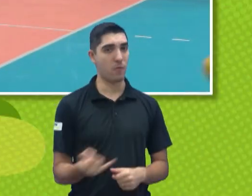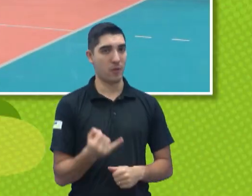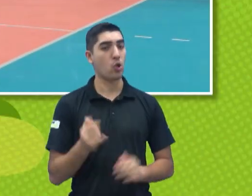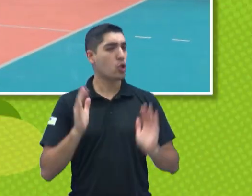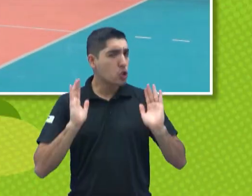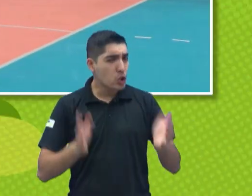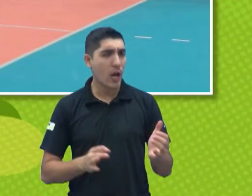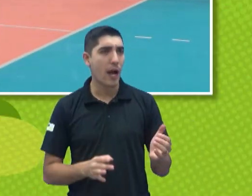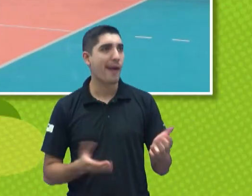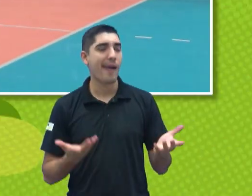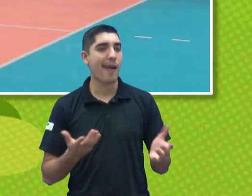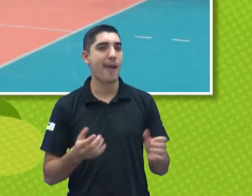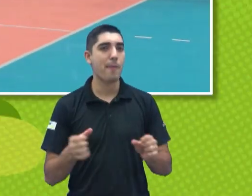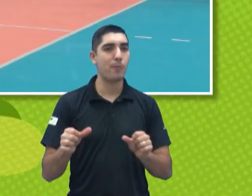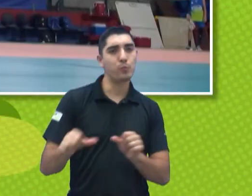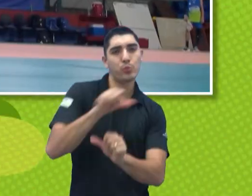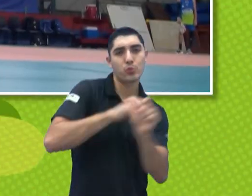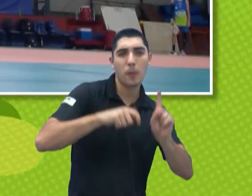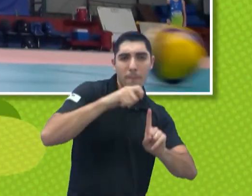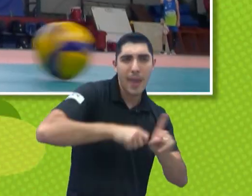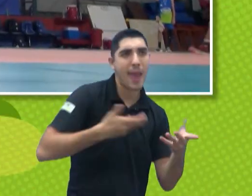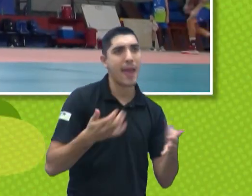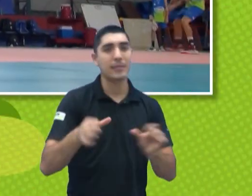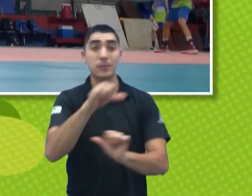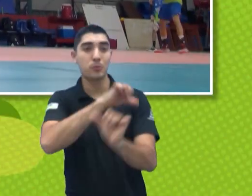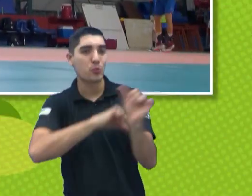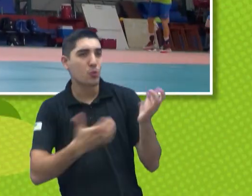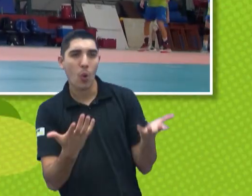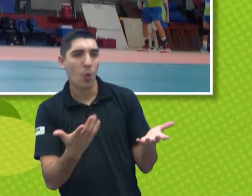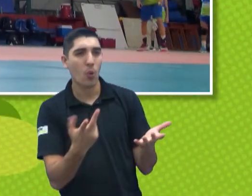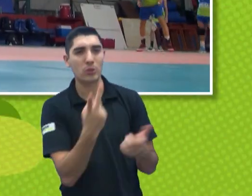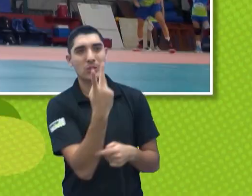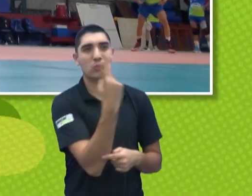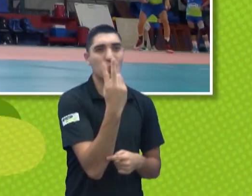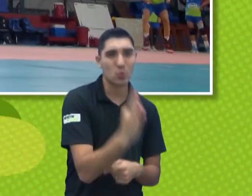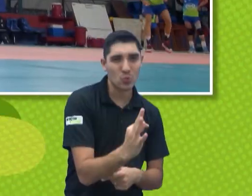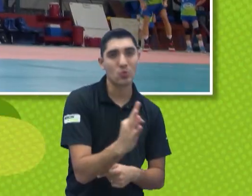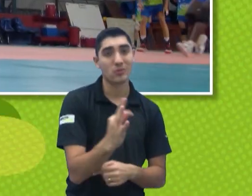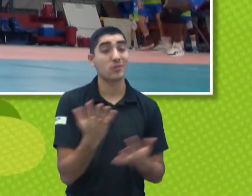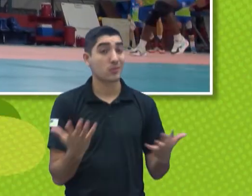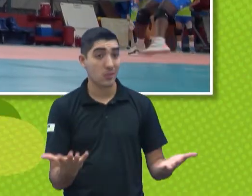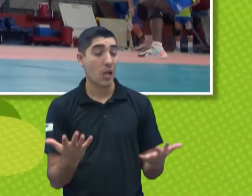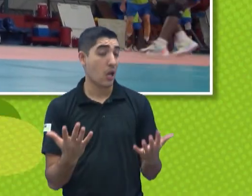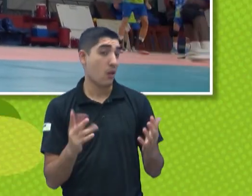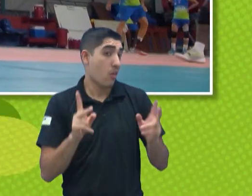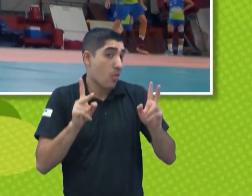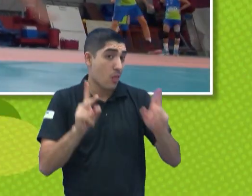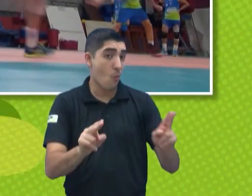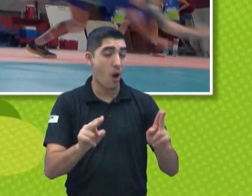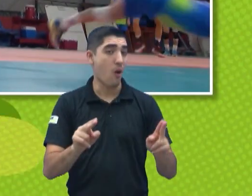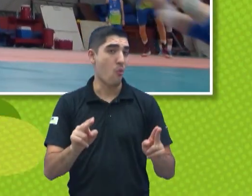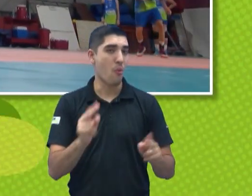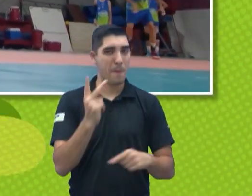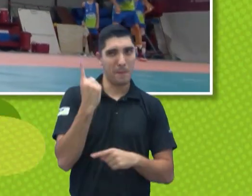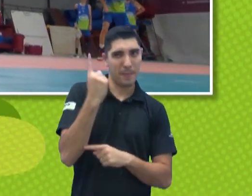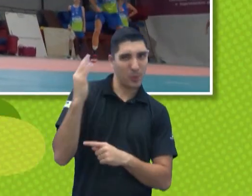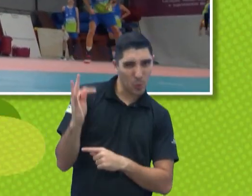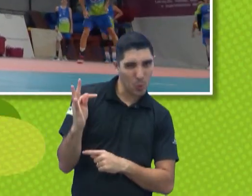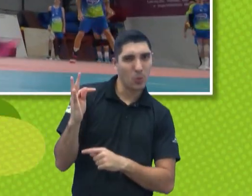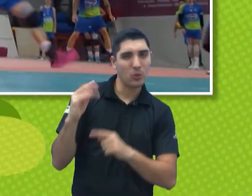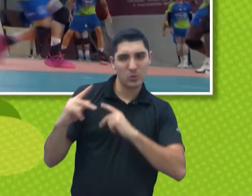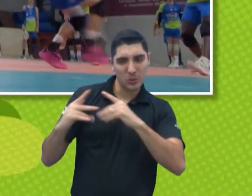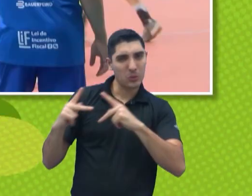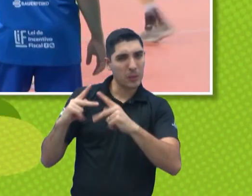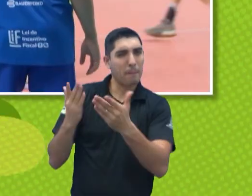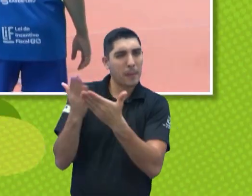lá, de repente mês, né? Vira a chave, vira a página, como vira disse tudo, o né? E como virou o retorno, o São José começou vencendo, por que